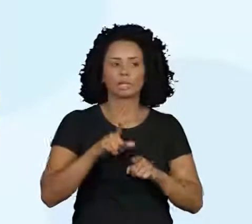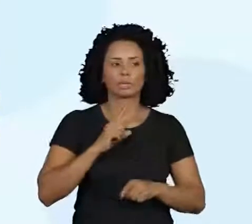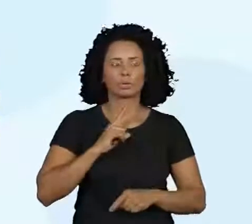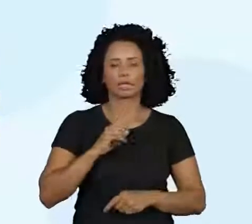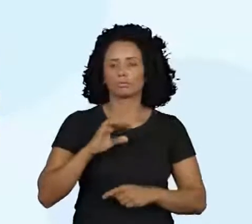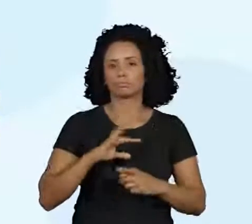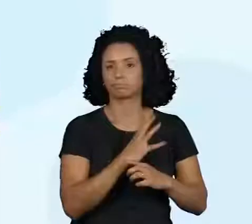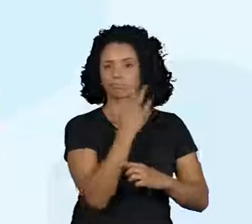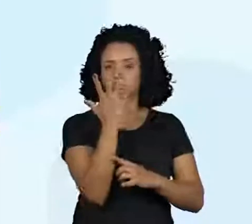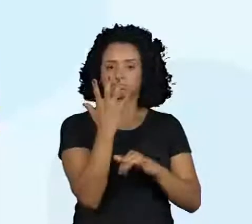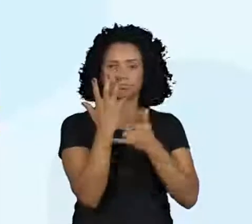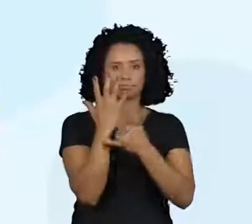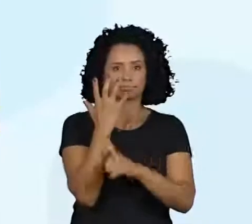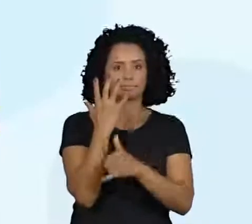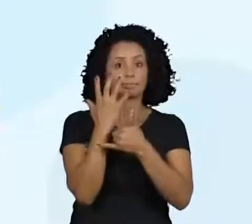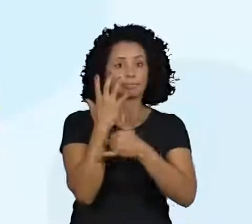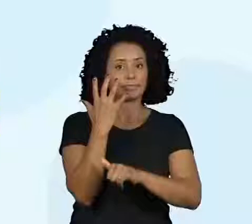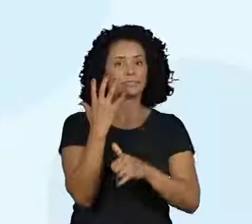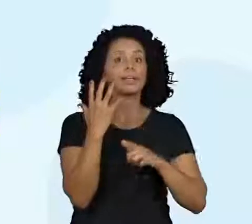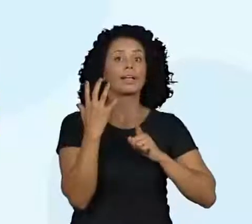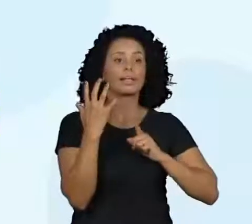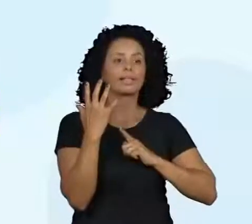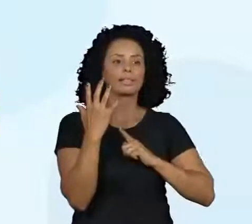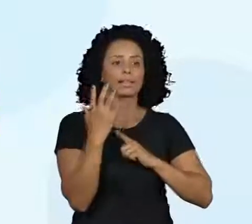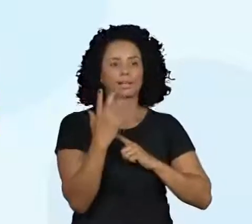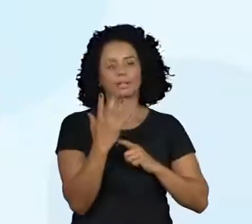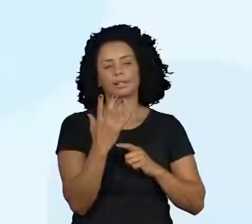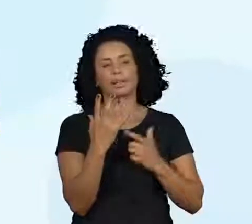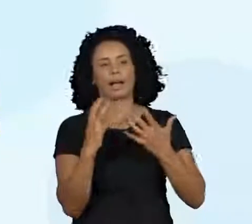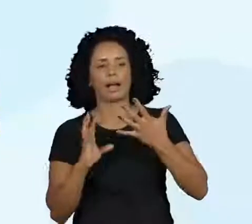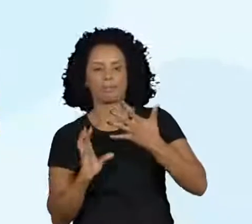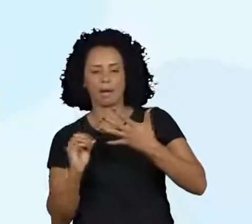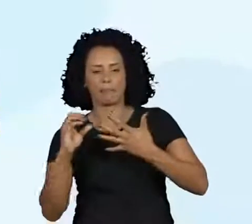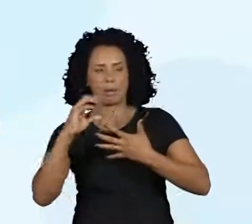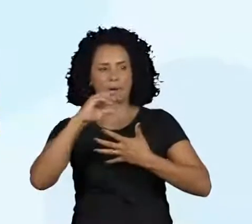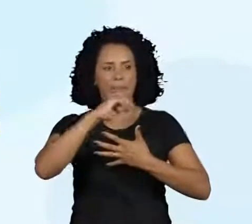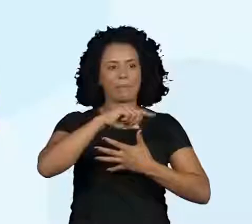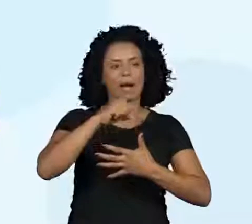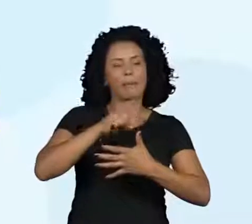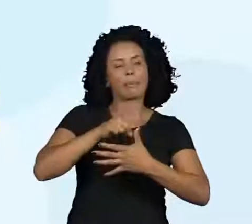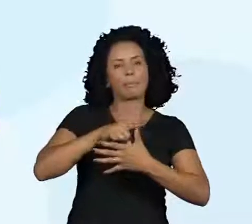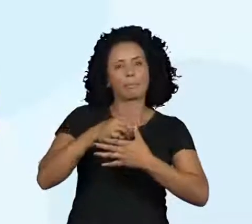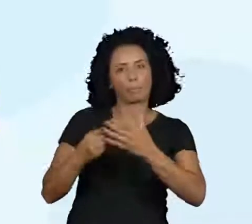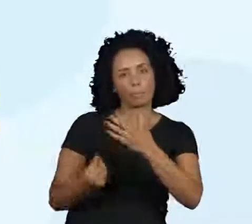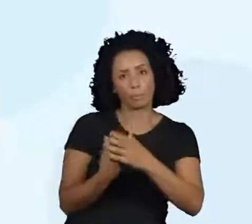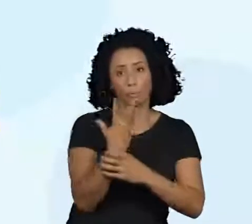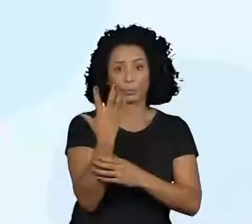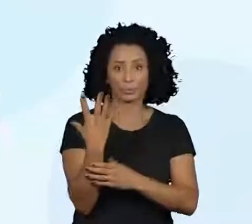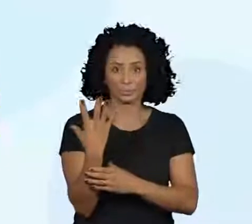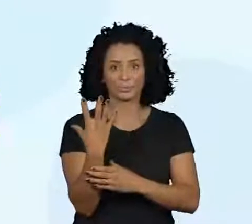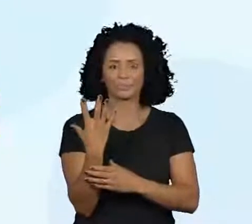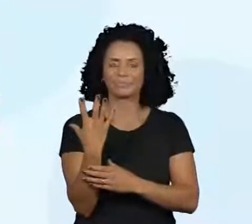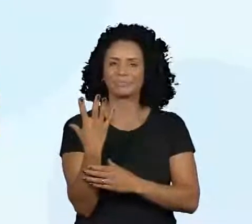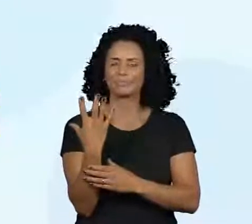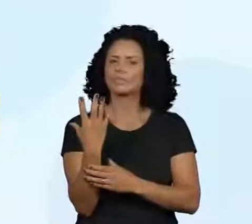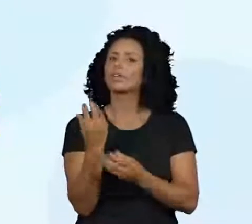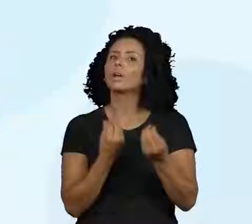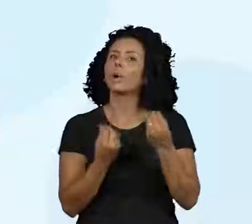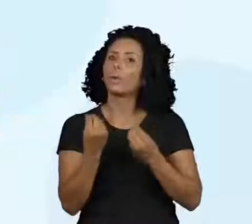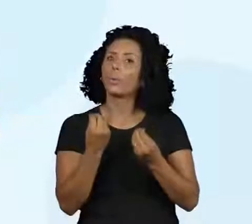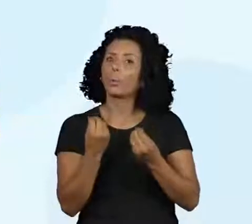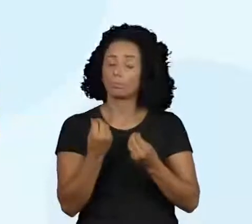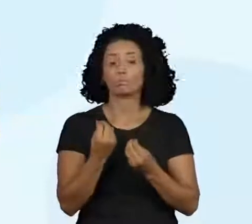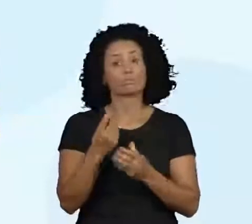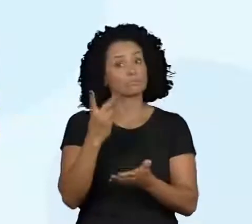alimentares começam com um produtor. Então, guardem essa informação. Todas as cadeias alimentares começam com